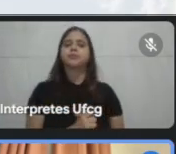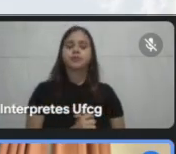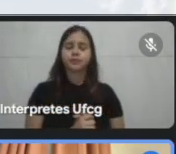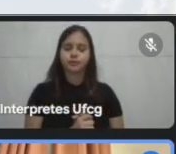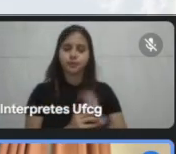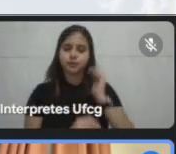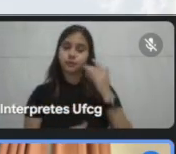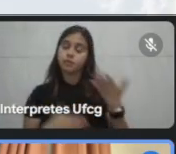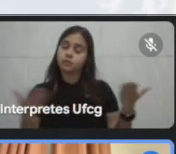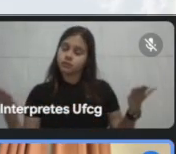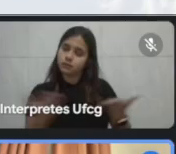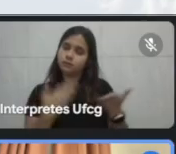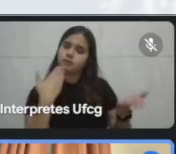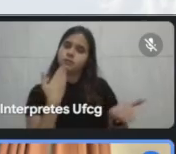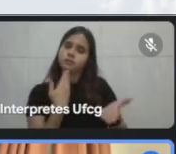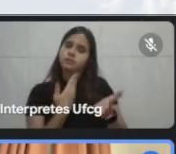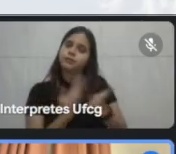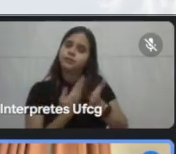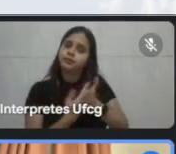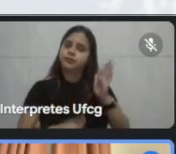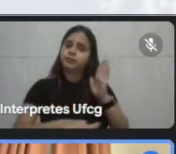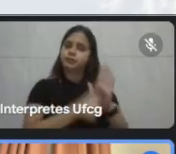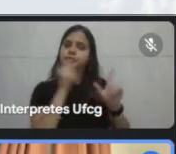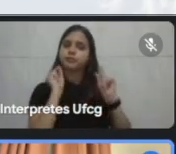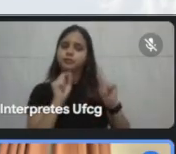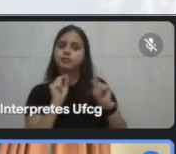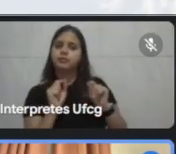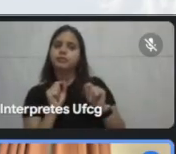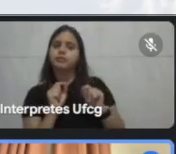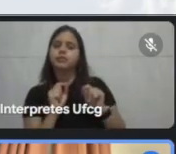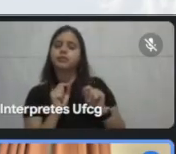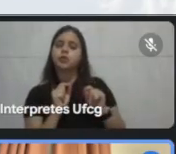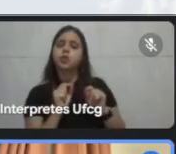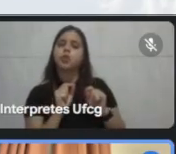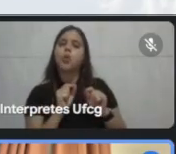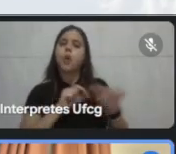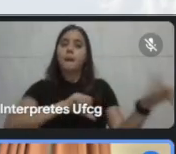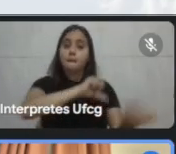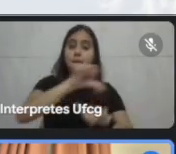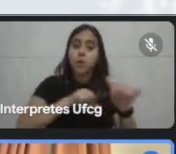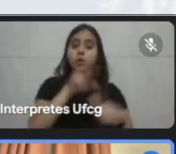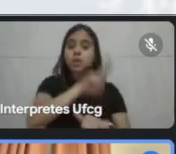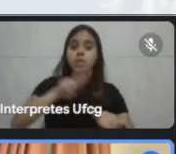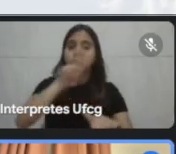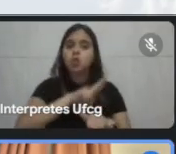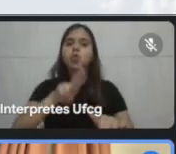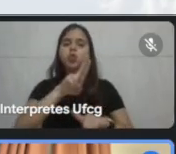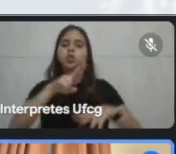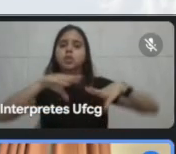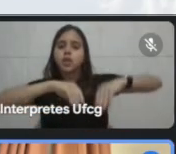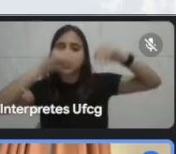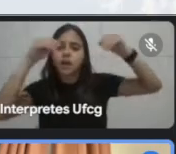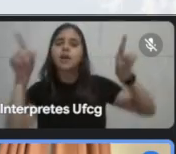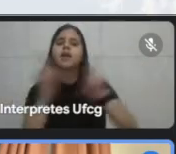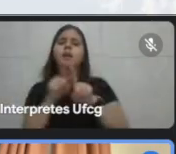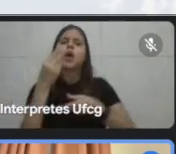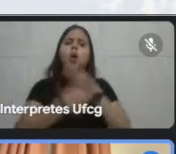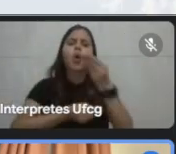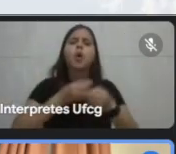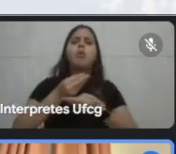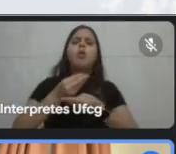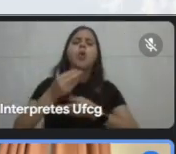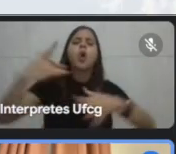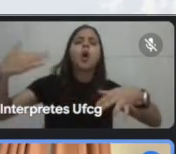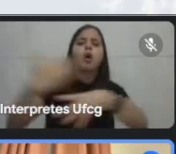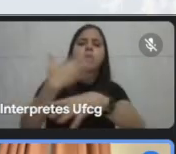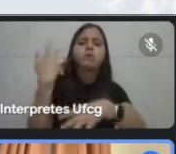Esse primeiro estudo são fatores de mudança de uso e cobertura da terra e suas implicações para o processo de urbanização em Campina Grande. Então, aqui, a gente vai